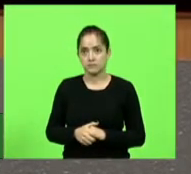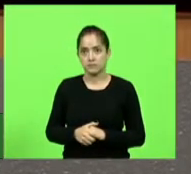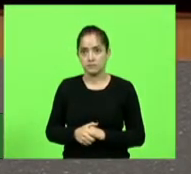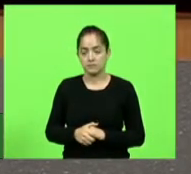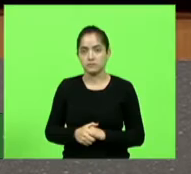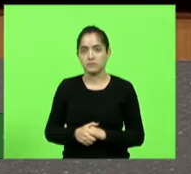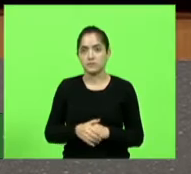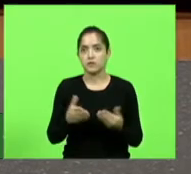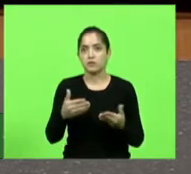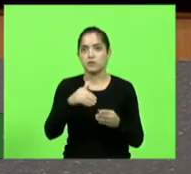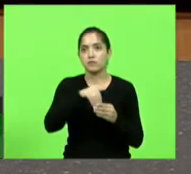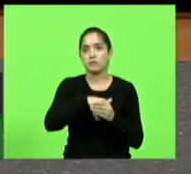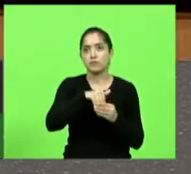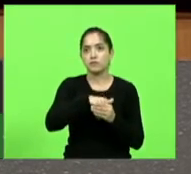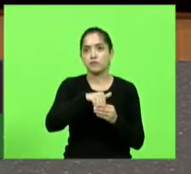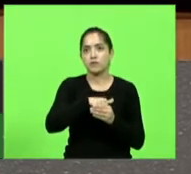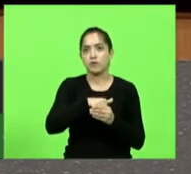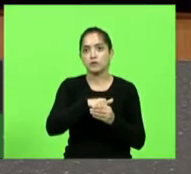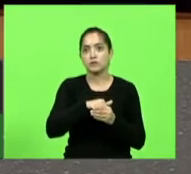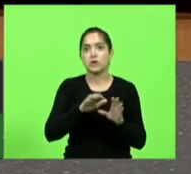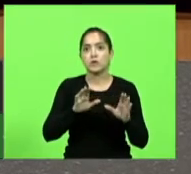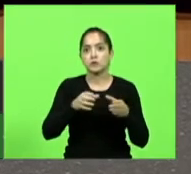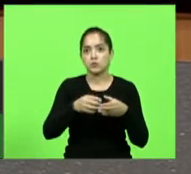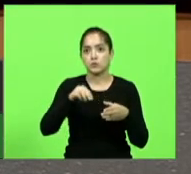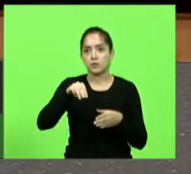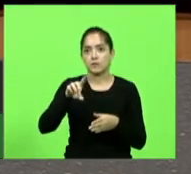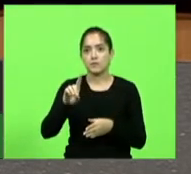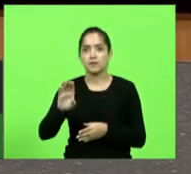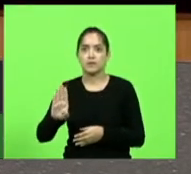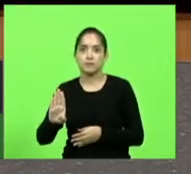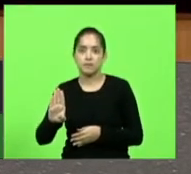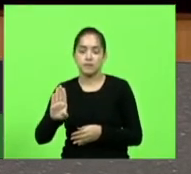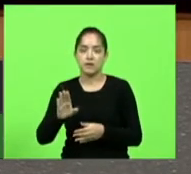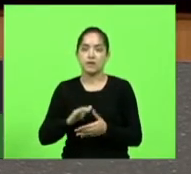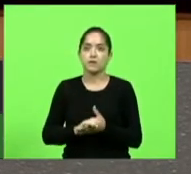encaminho a bancada do MDB,